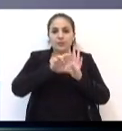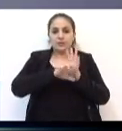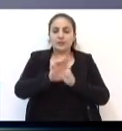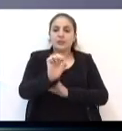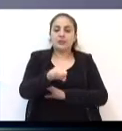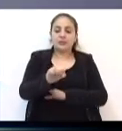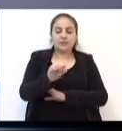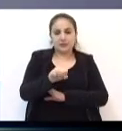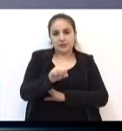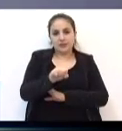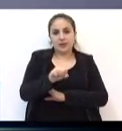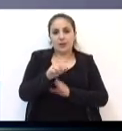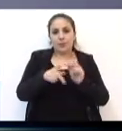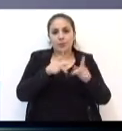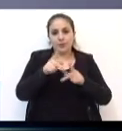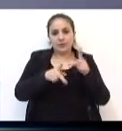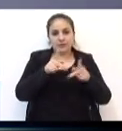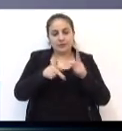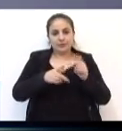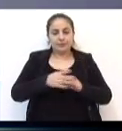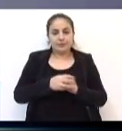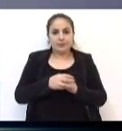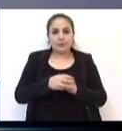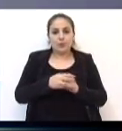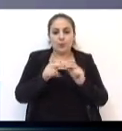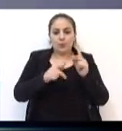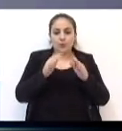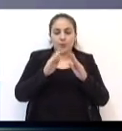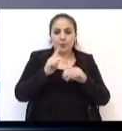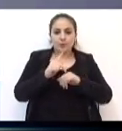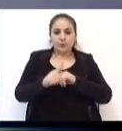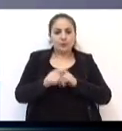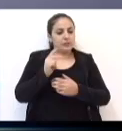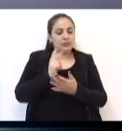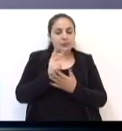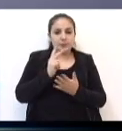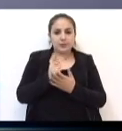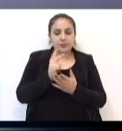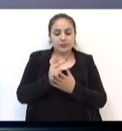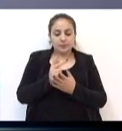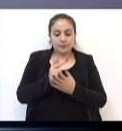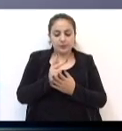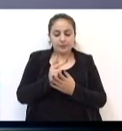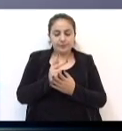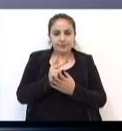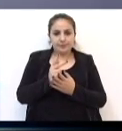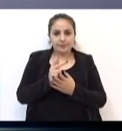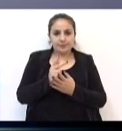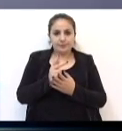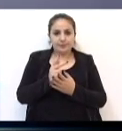sim, a população, o povo de Passo Fundo. Sempre que foi